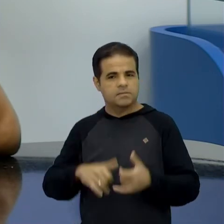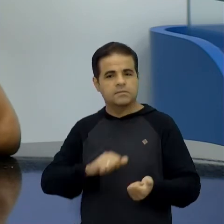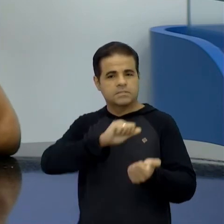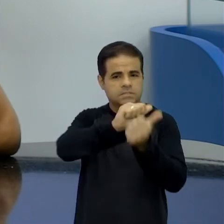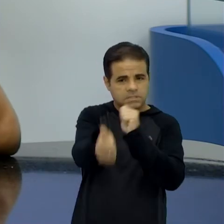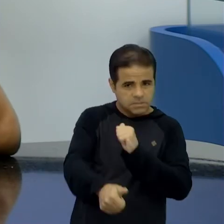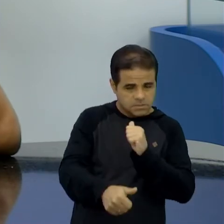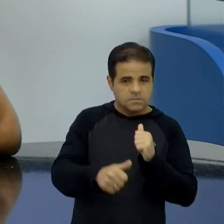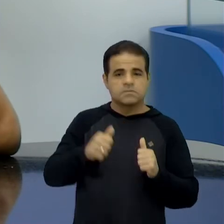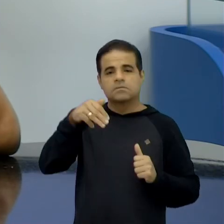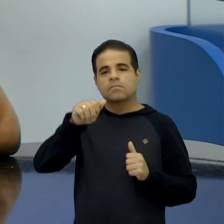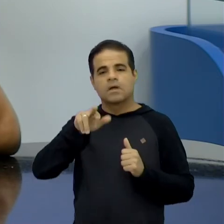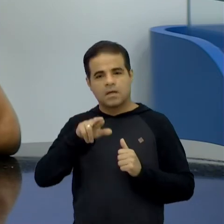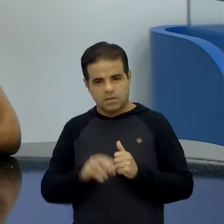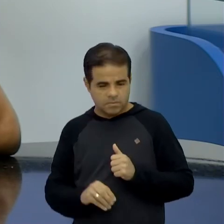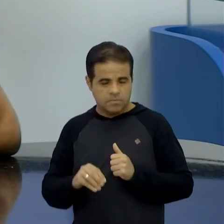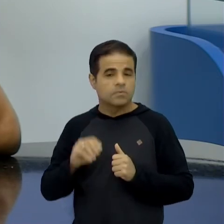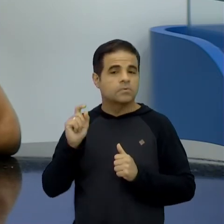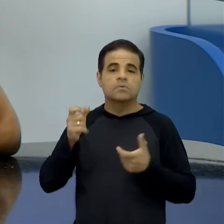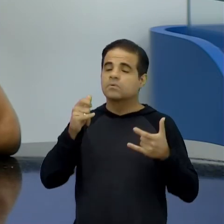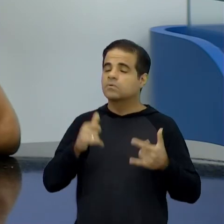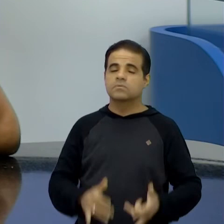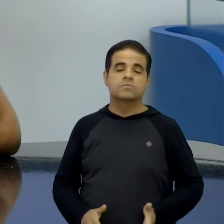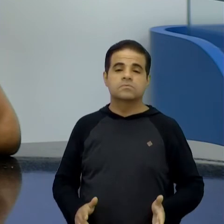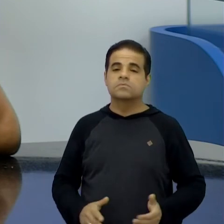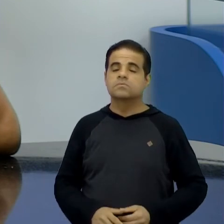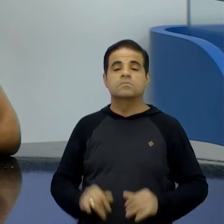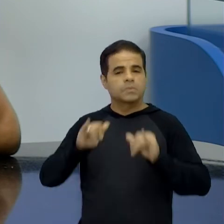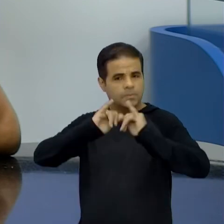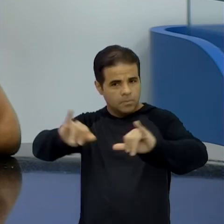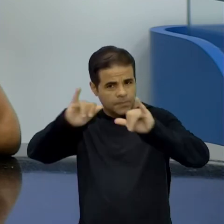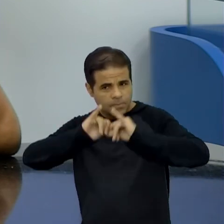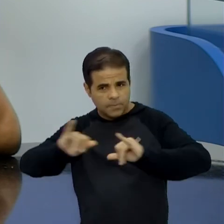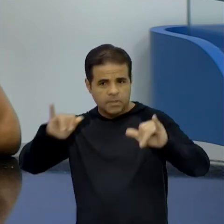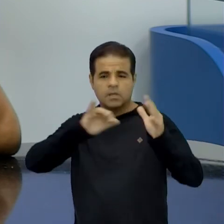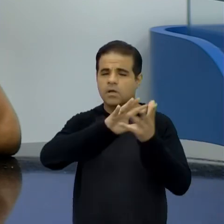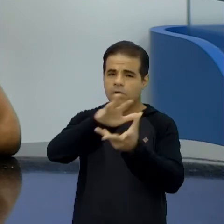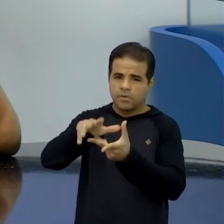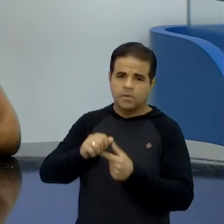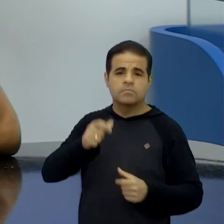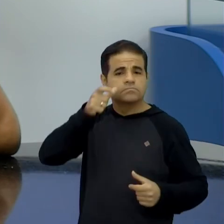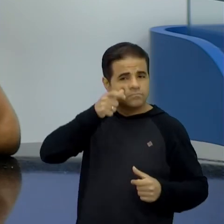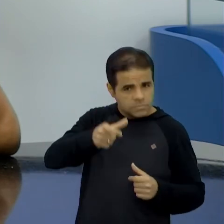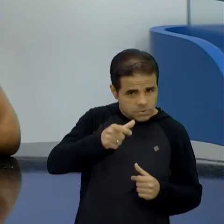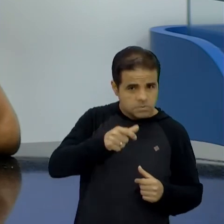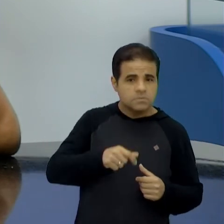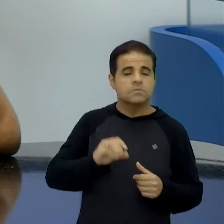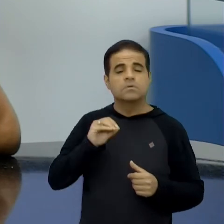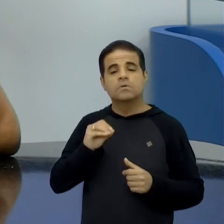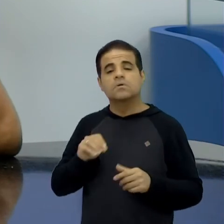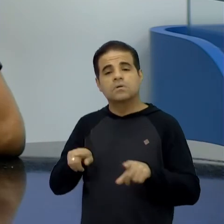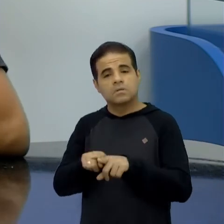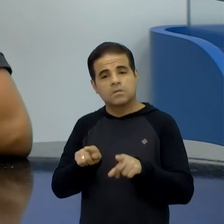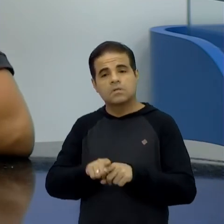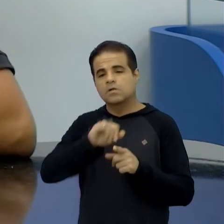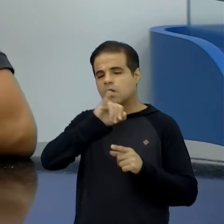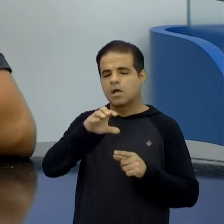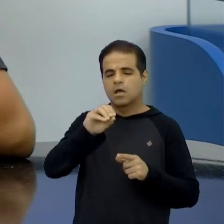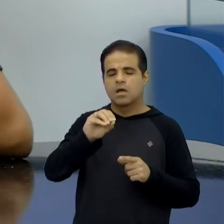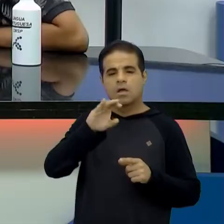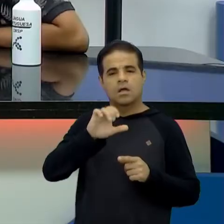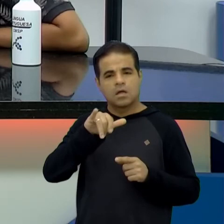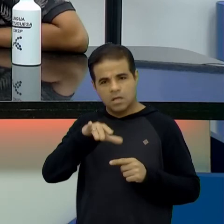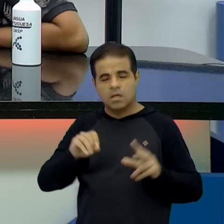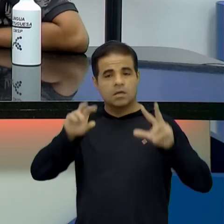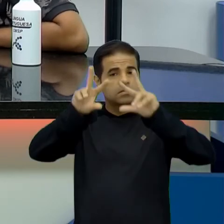esporte, o Mauro Marcel vai falar sobre a questão das notícias internacionais, né, que é o Observatório. Exato. O Jocélio vai falar